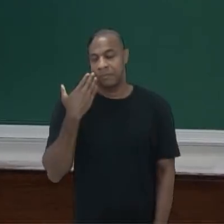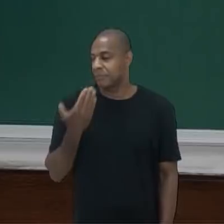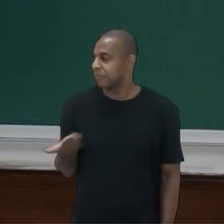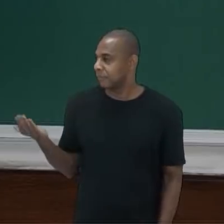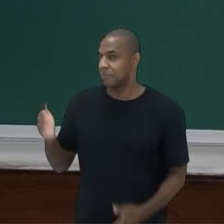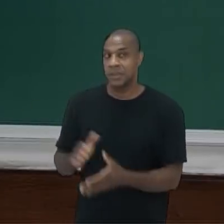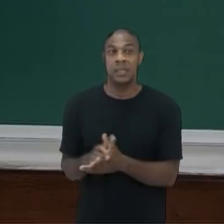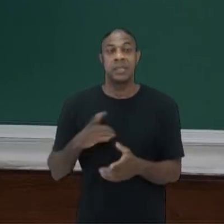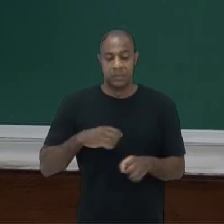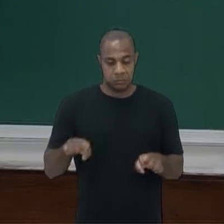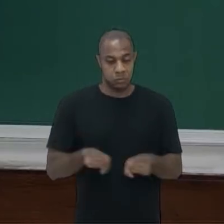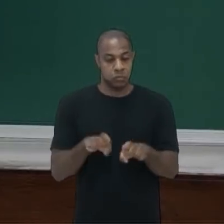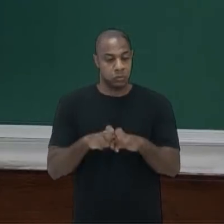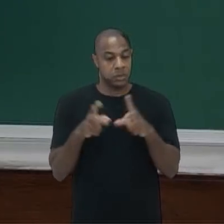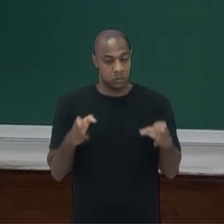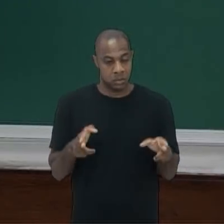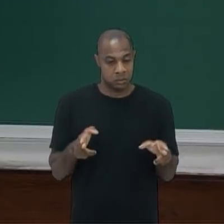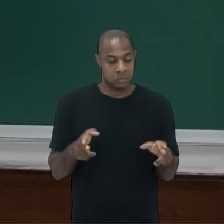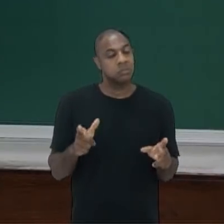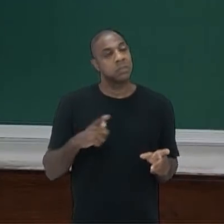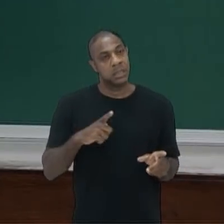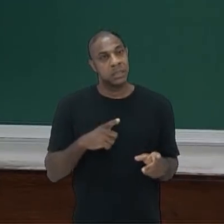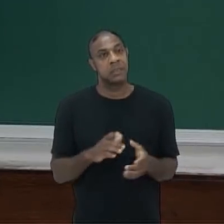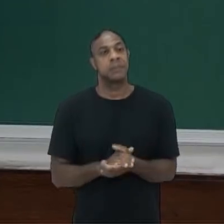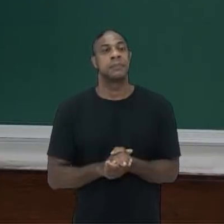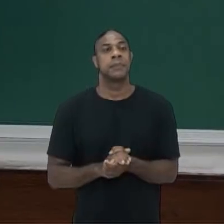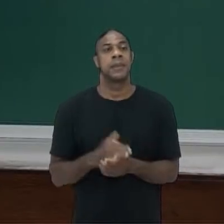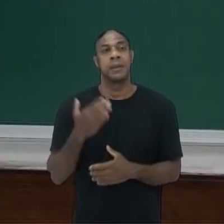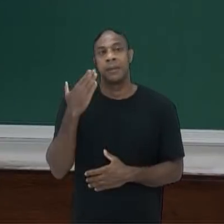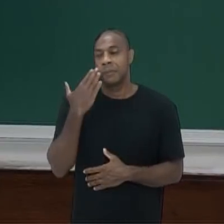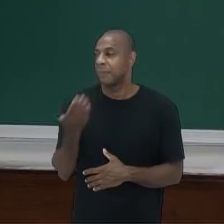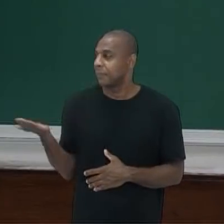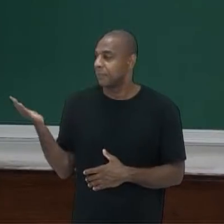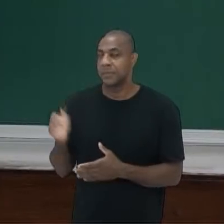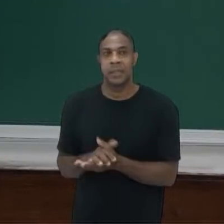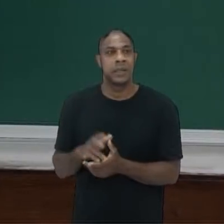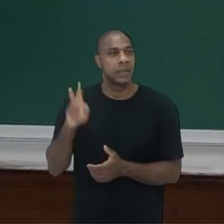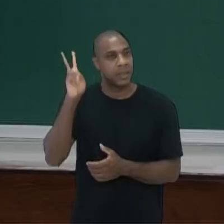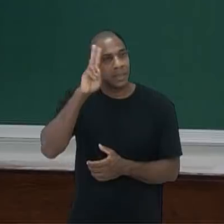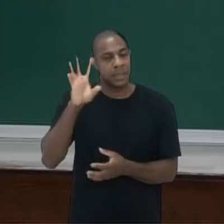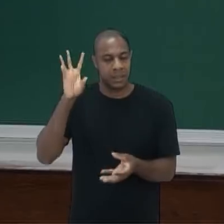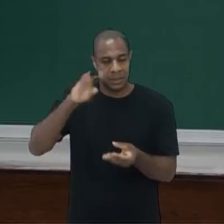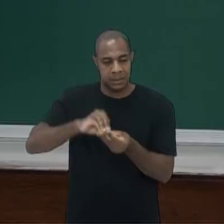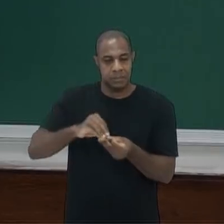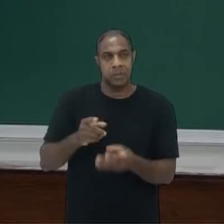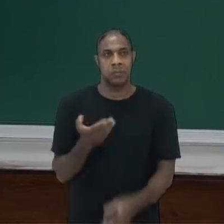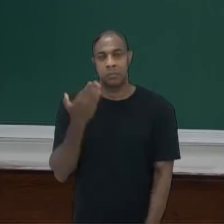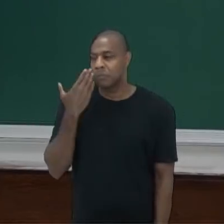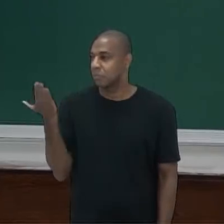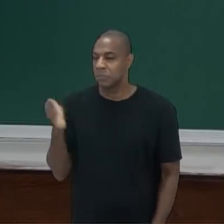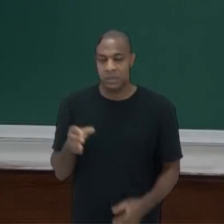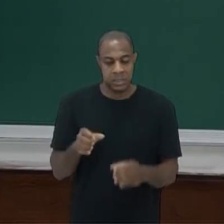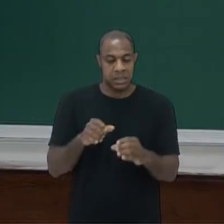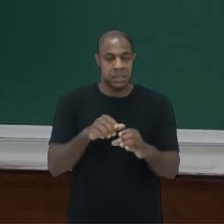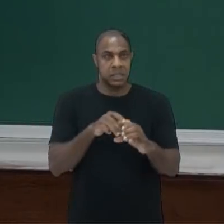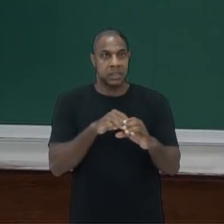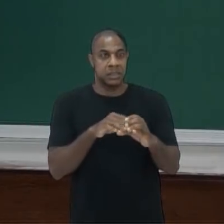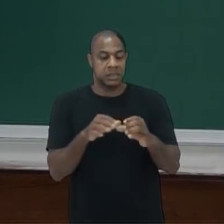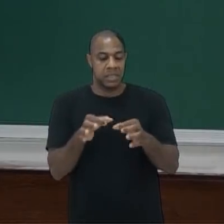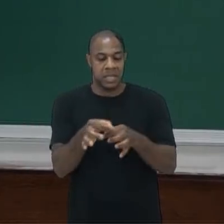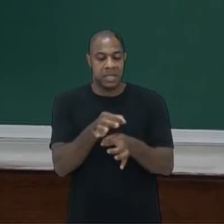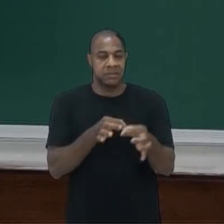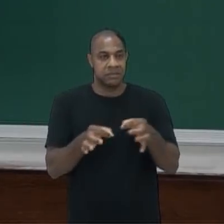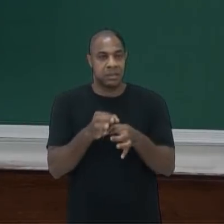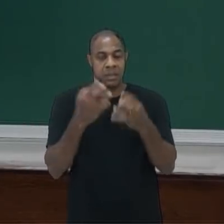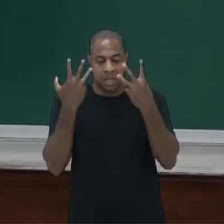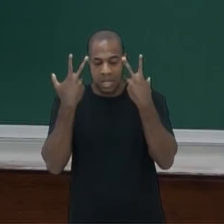estruturas semelhantes, mas também tem as estruturas exclusivas. Então aqui eu relembro para vocês que a célula animal,